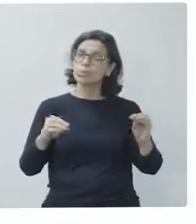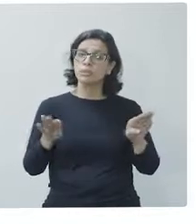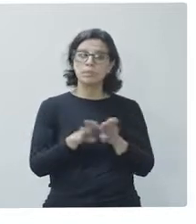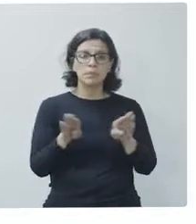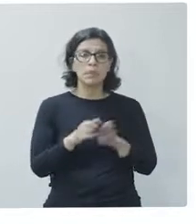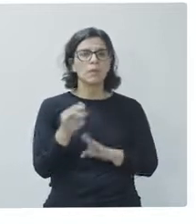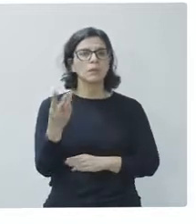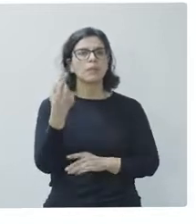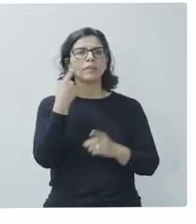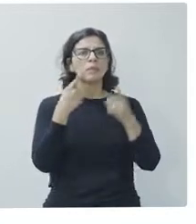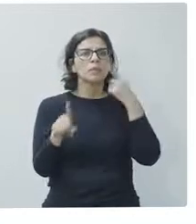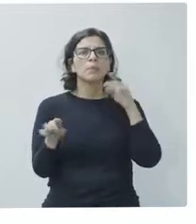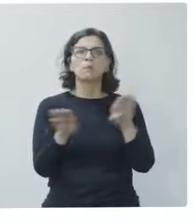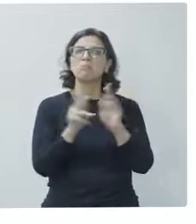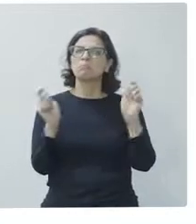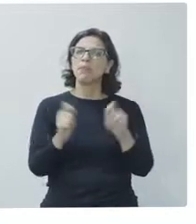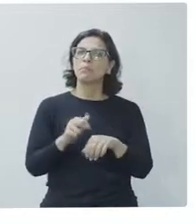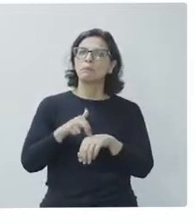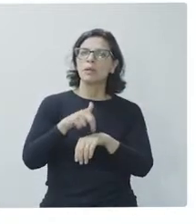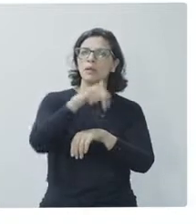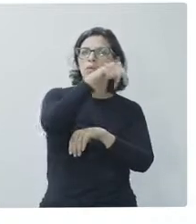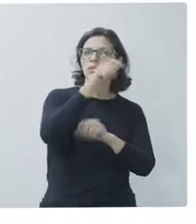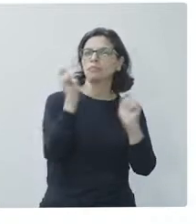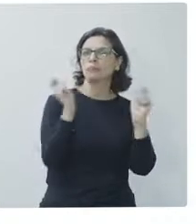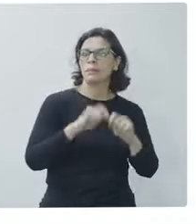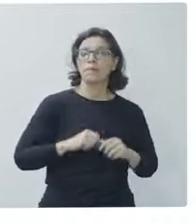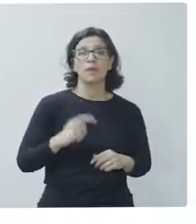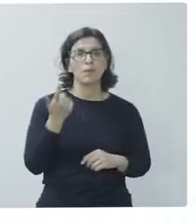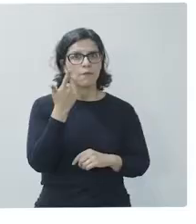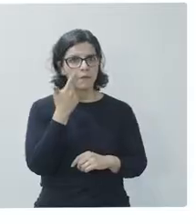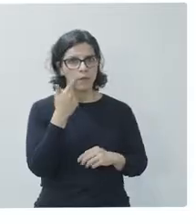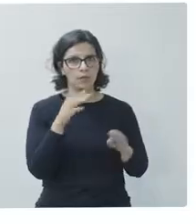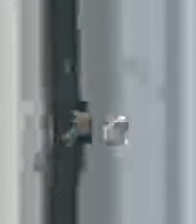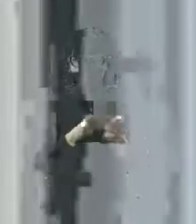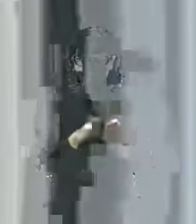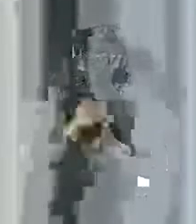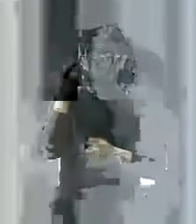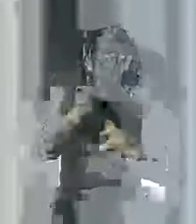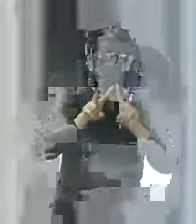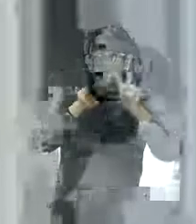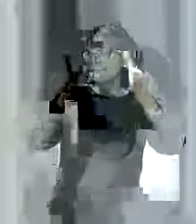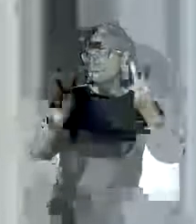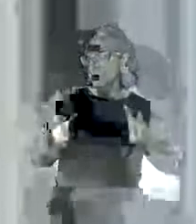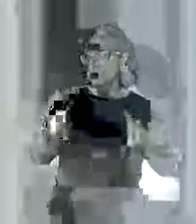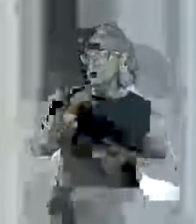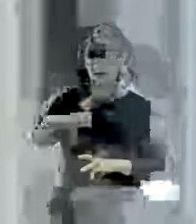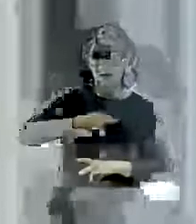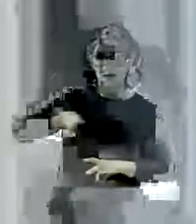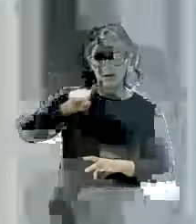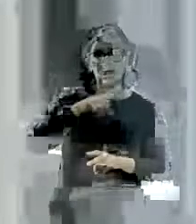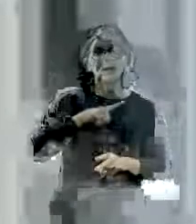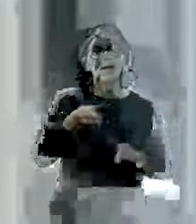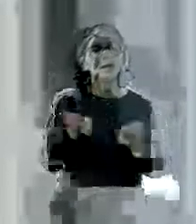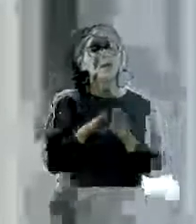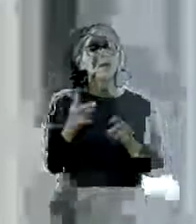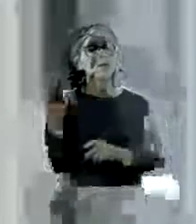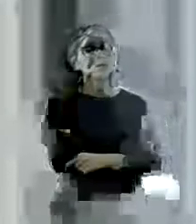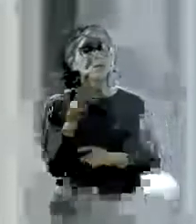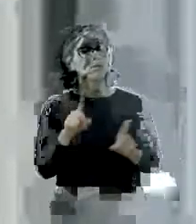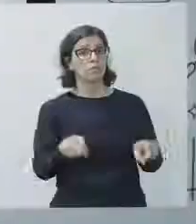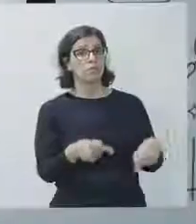e eles descobriram que podiam prosseguir. Então, de novo, agora nós temos o